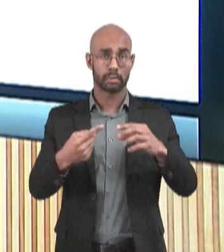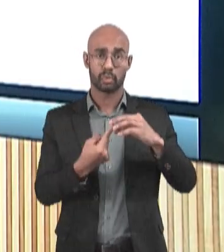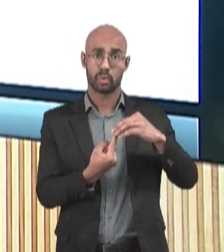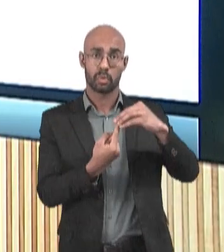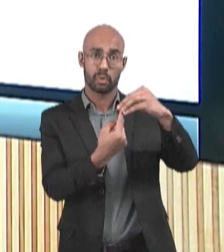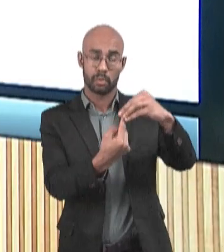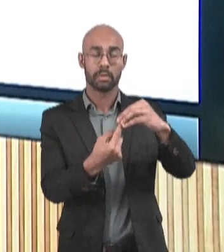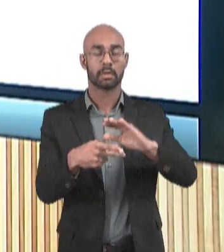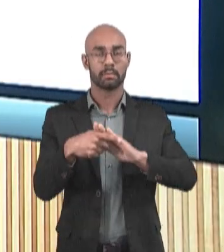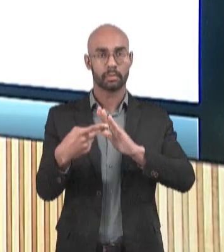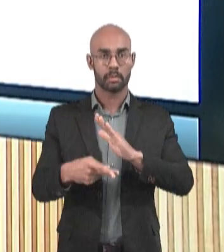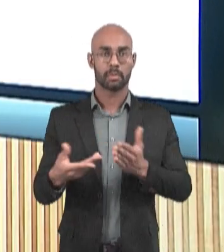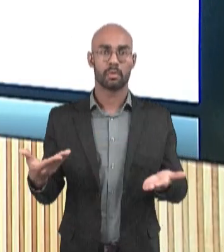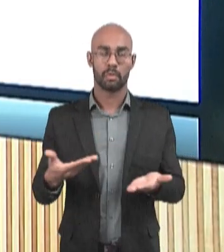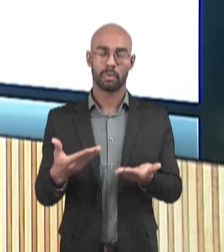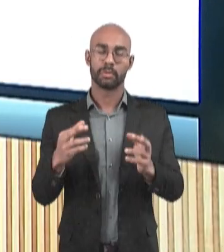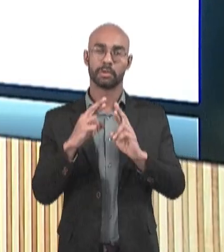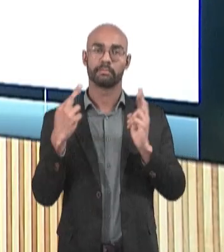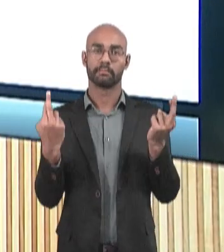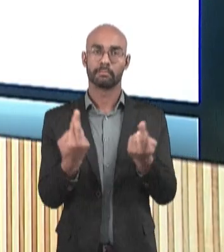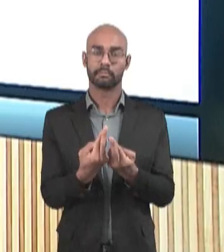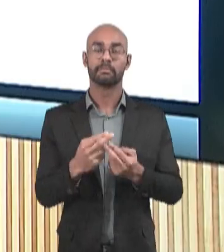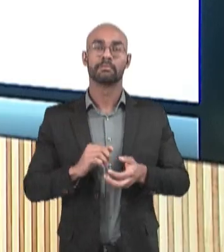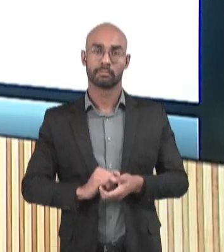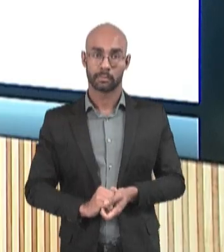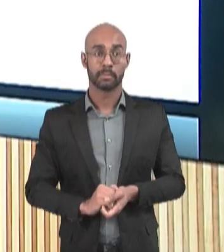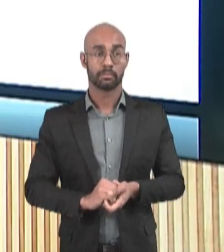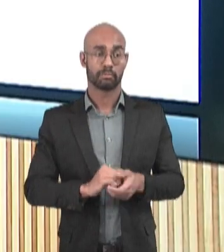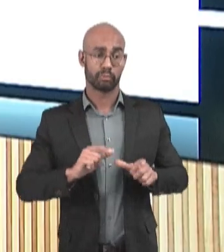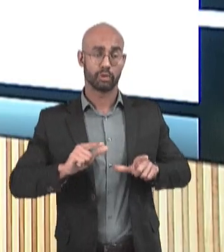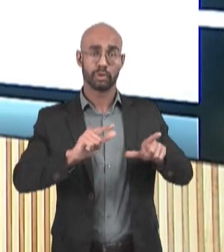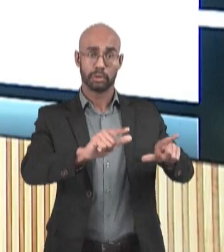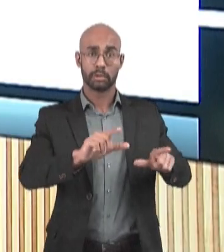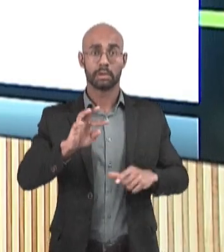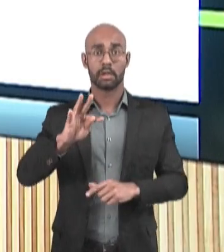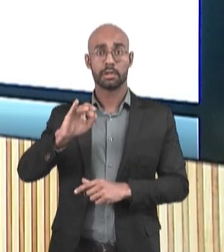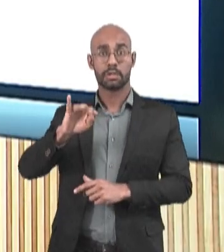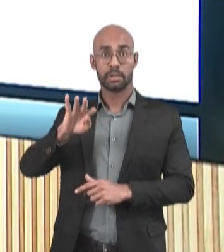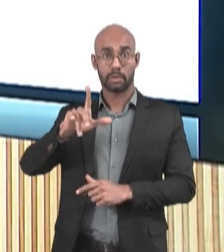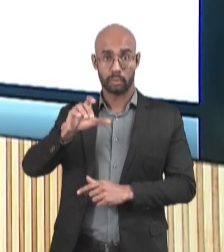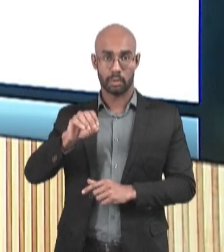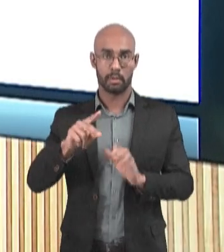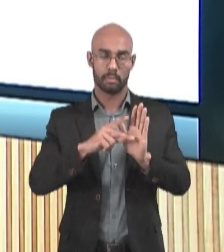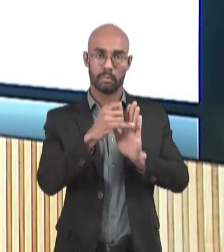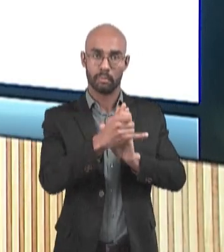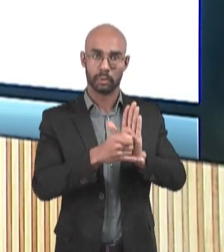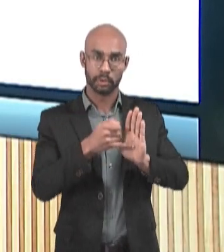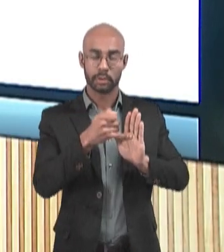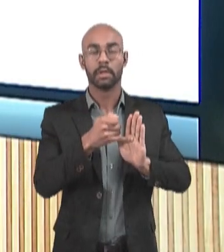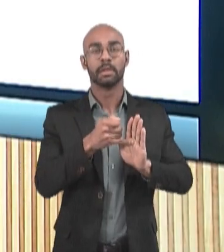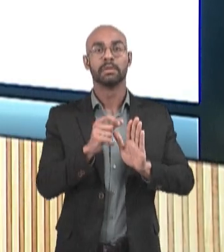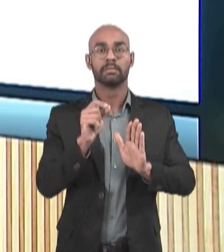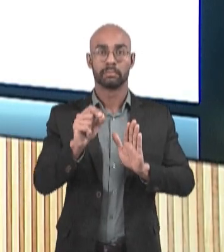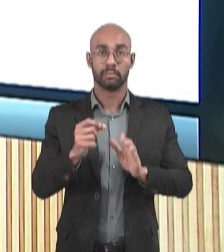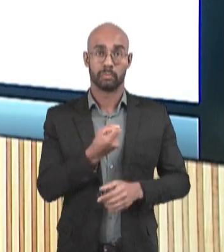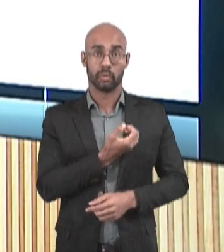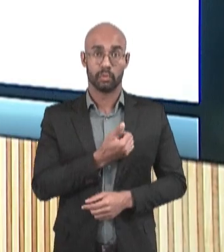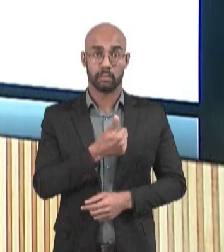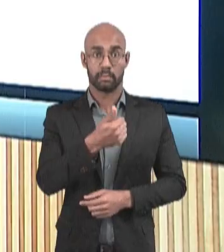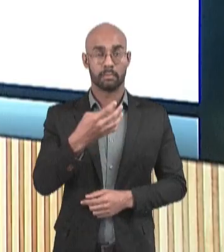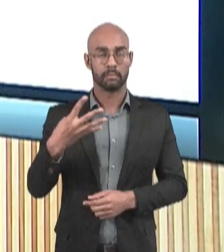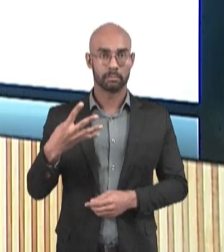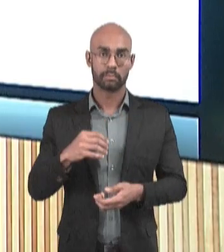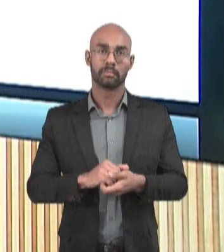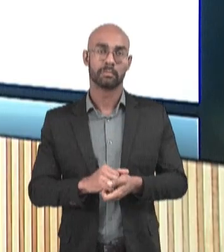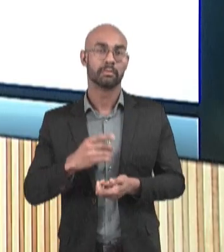única na sessão de hoje, concedendo o título de cidadão sul-mato-grossense. Nós temos o projeto de resolução de número 14, de